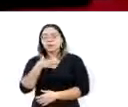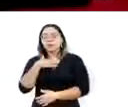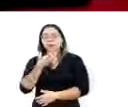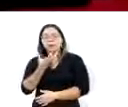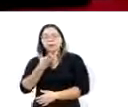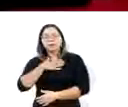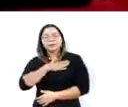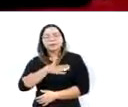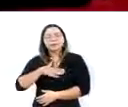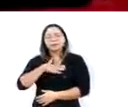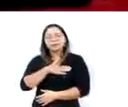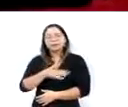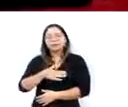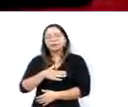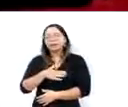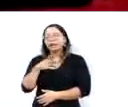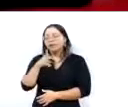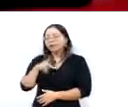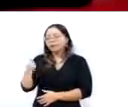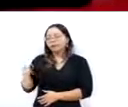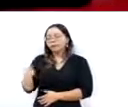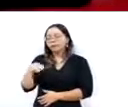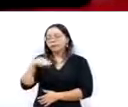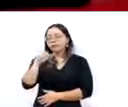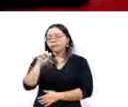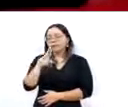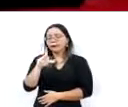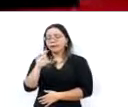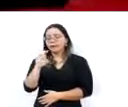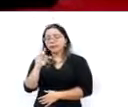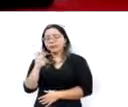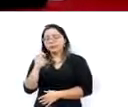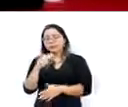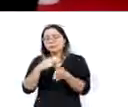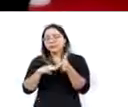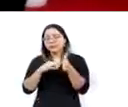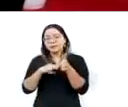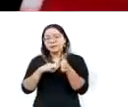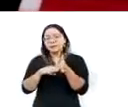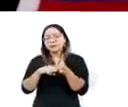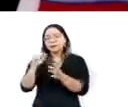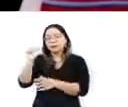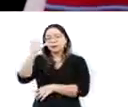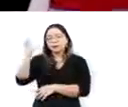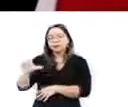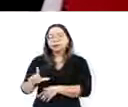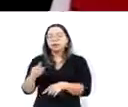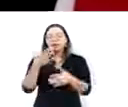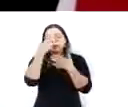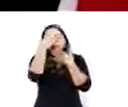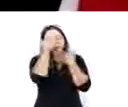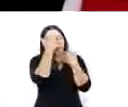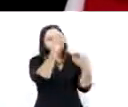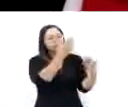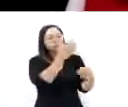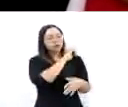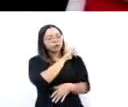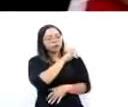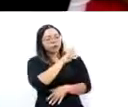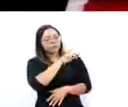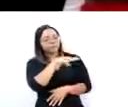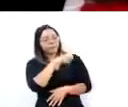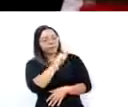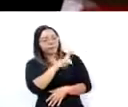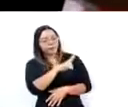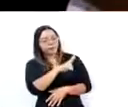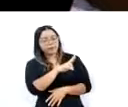presença da professora Marlete, secretária de Educação de Aldeias Altas, agradecer ao Julimar, que é a mediador dessa mesa, agradecer a todos